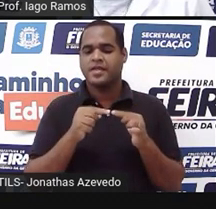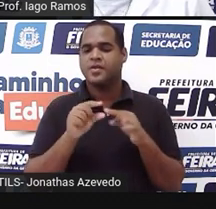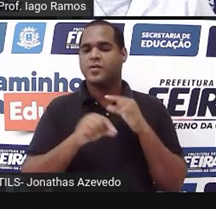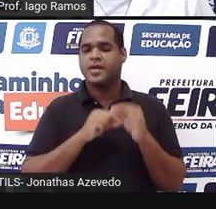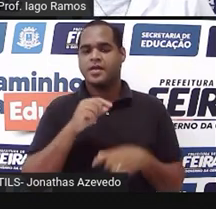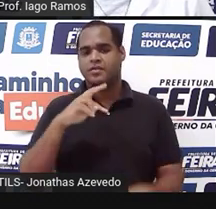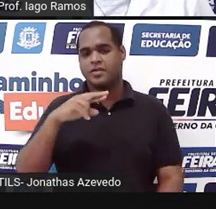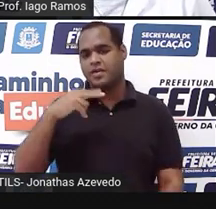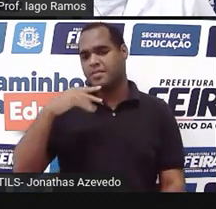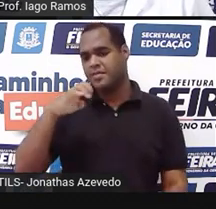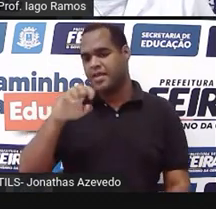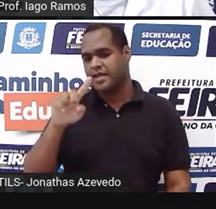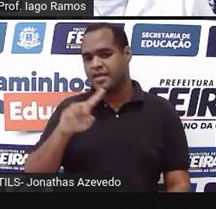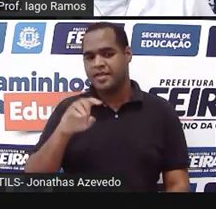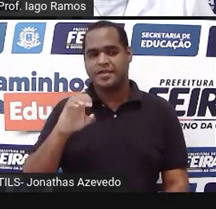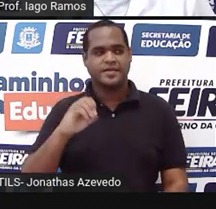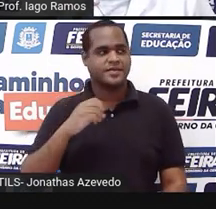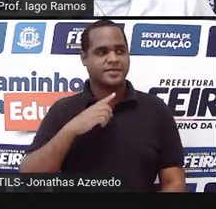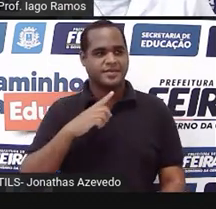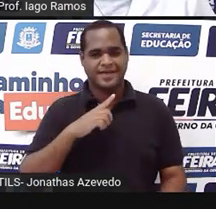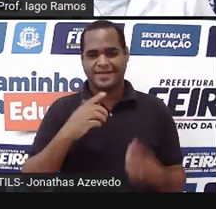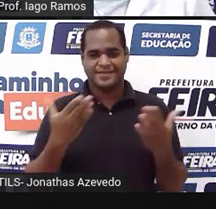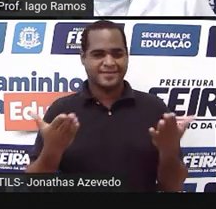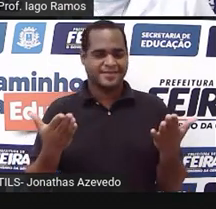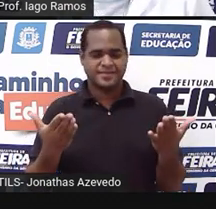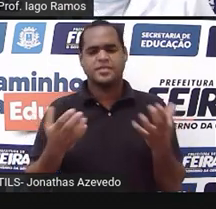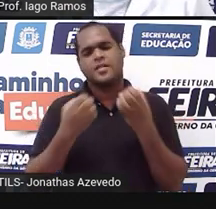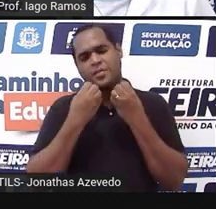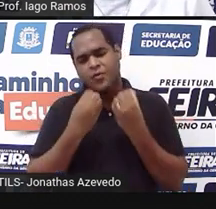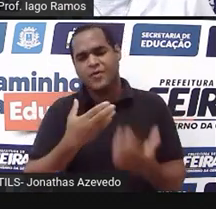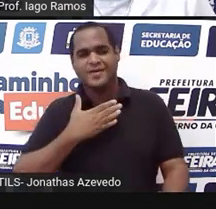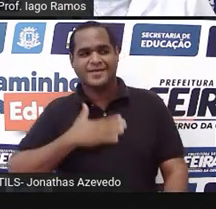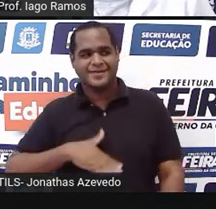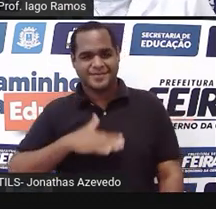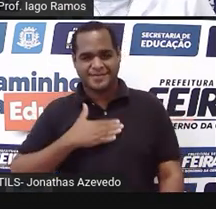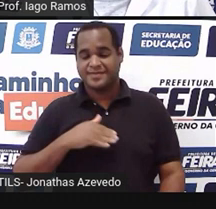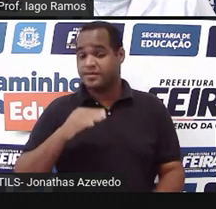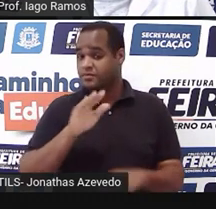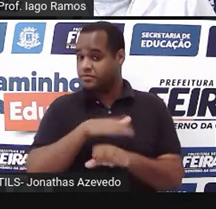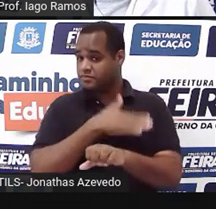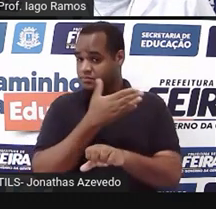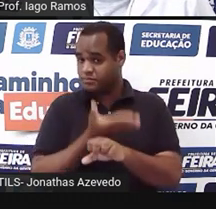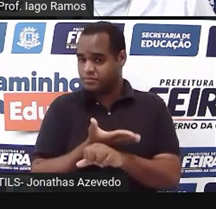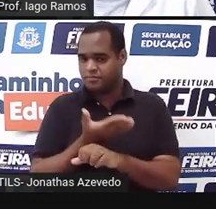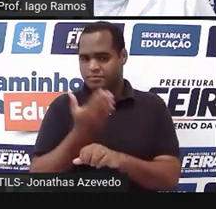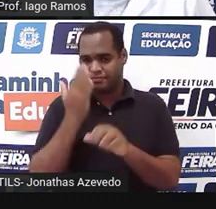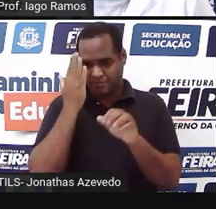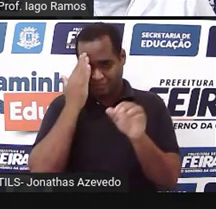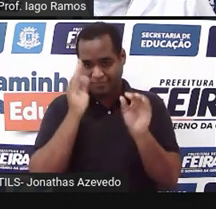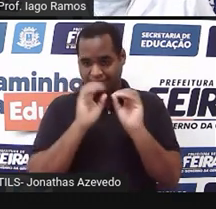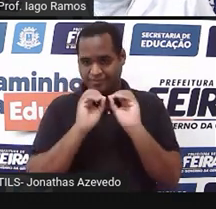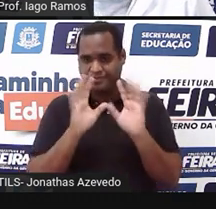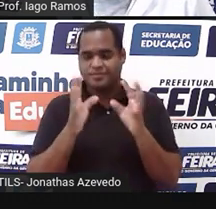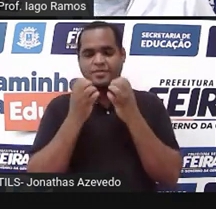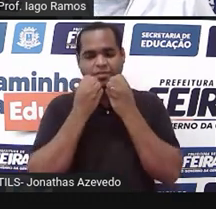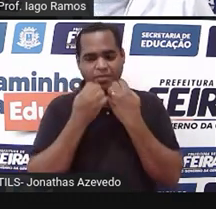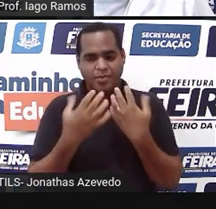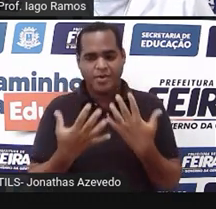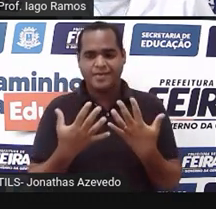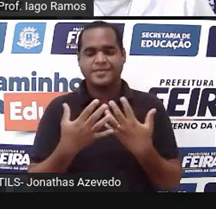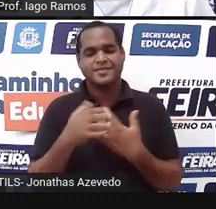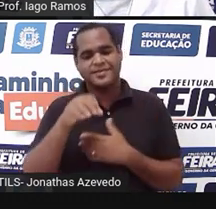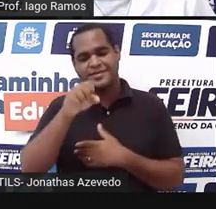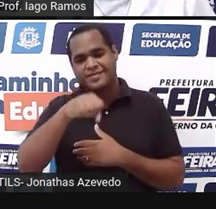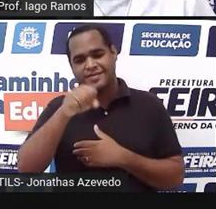trapézio tá bom tá tranquilo até aqui beleza show de bola